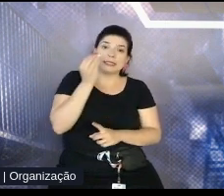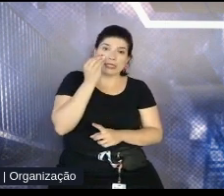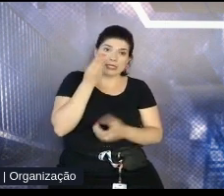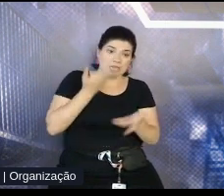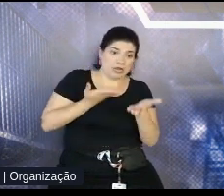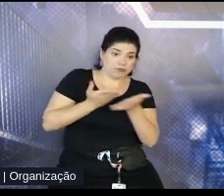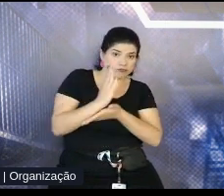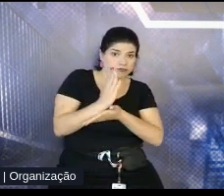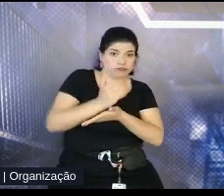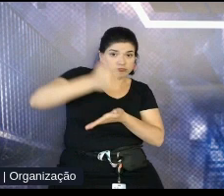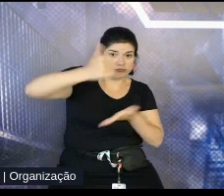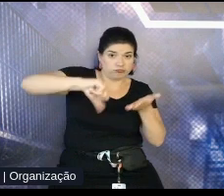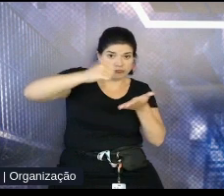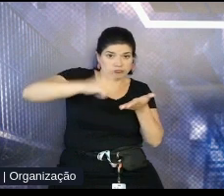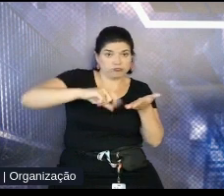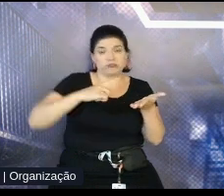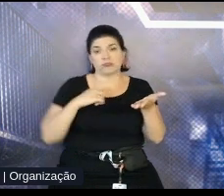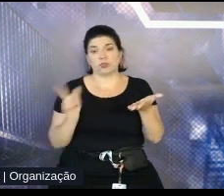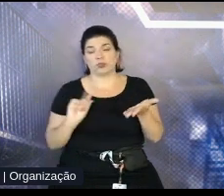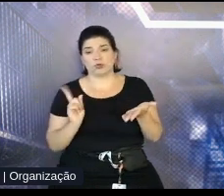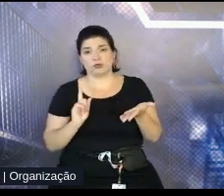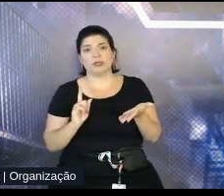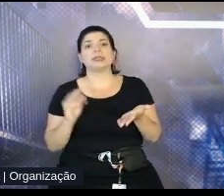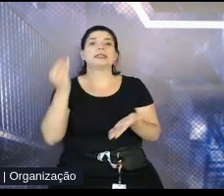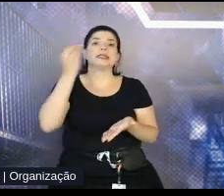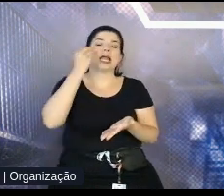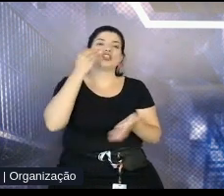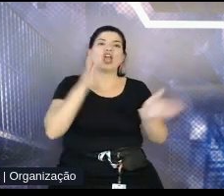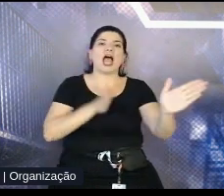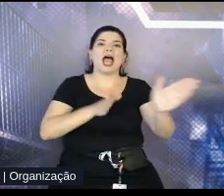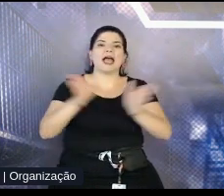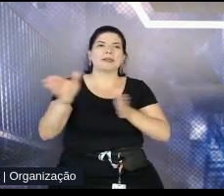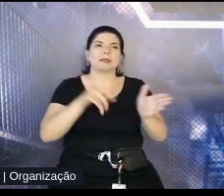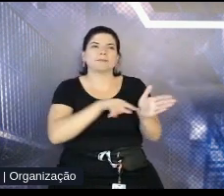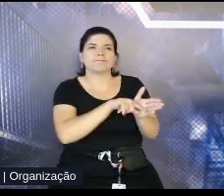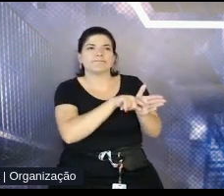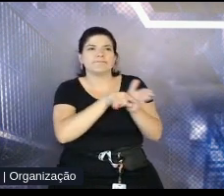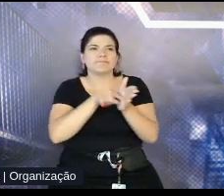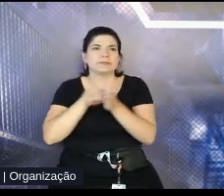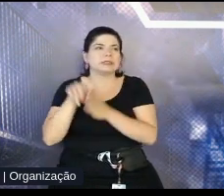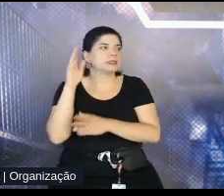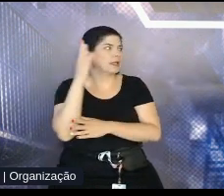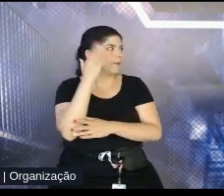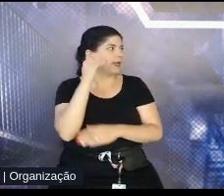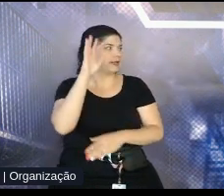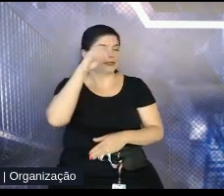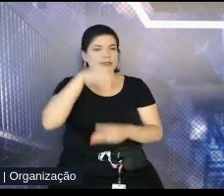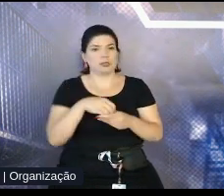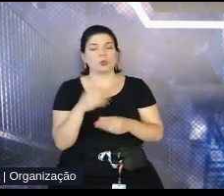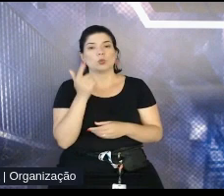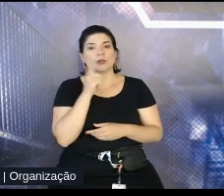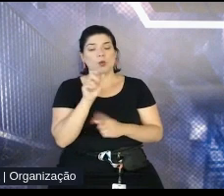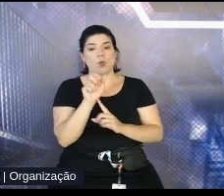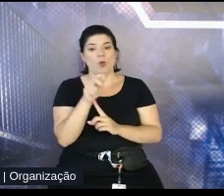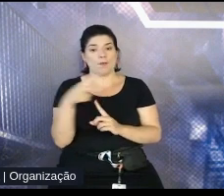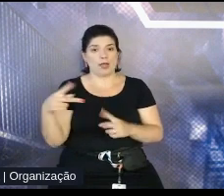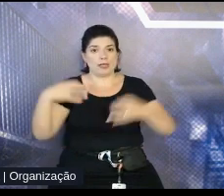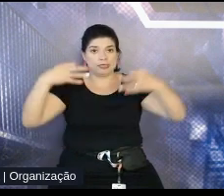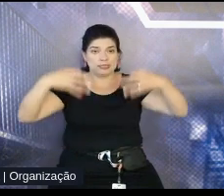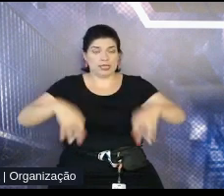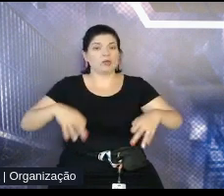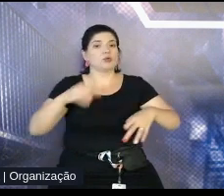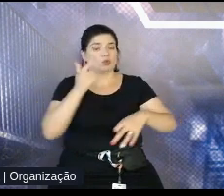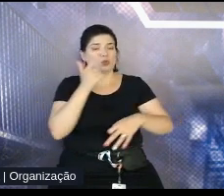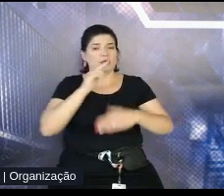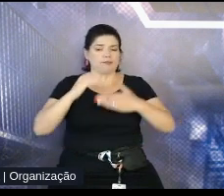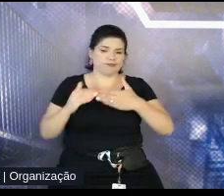a gente ter esses testes de acessibilidade mapeados dentro dessa esteira para que essa aplicação simplesmente não chegue numa próxima